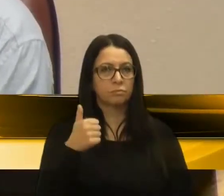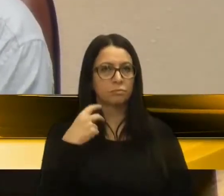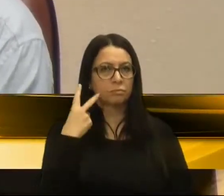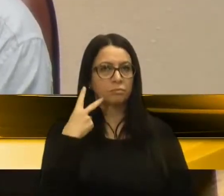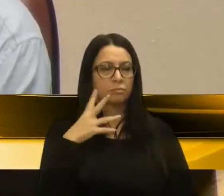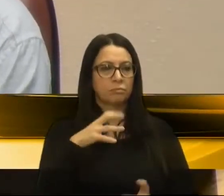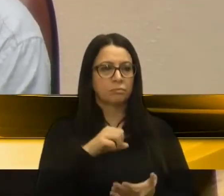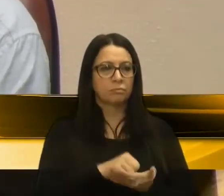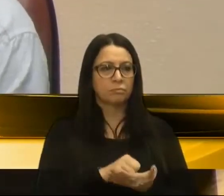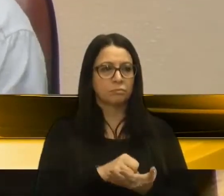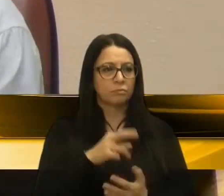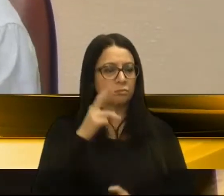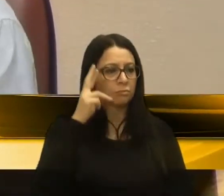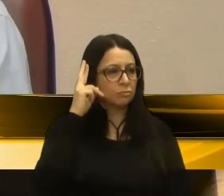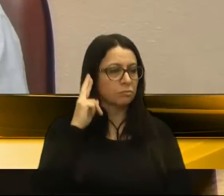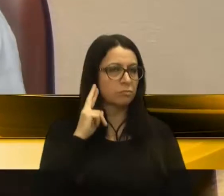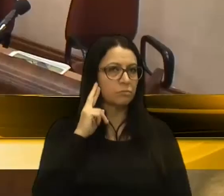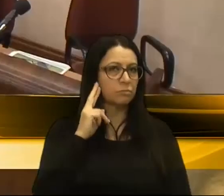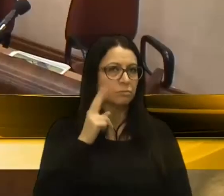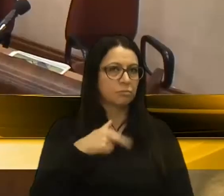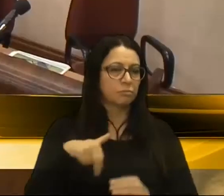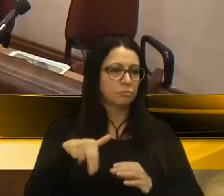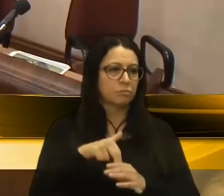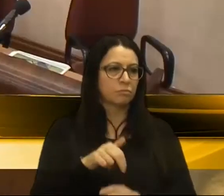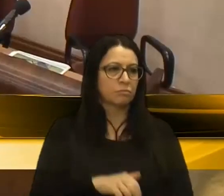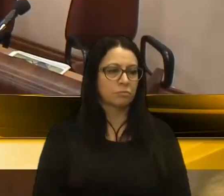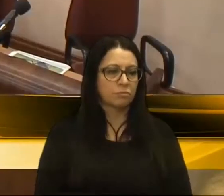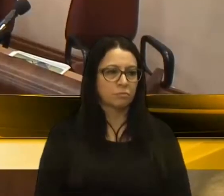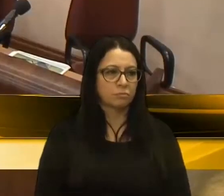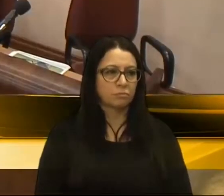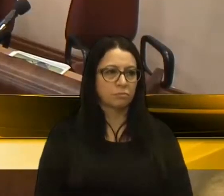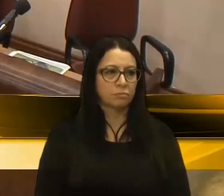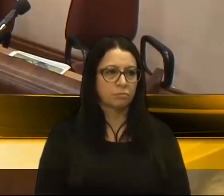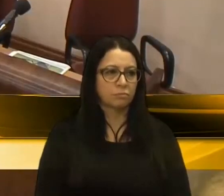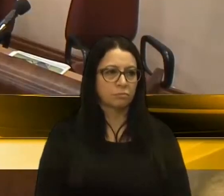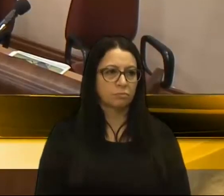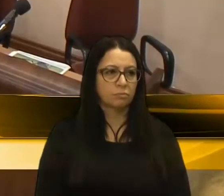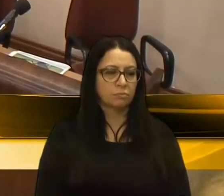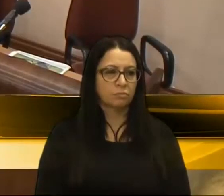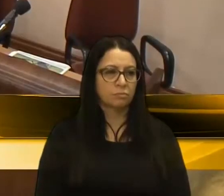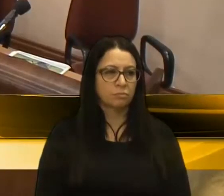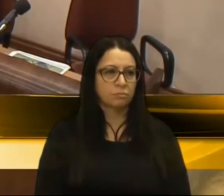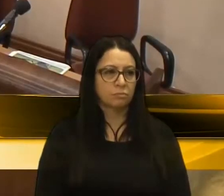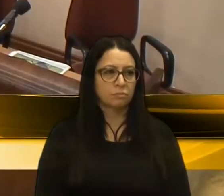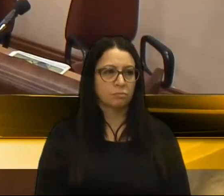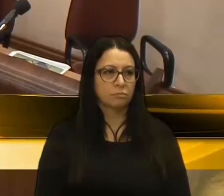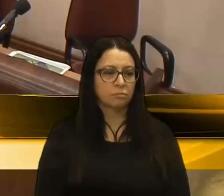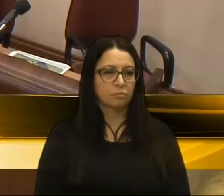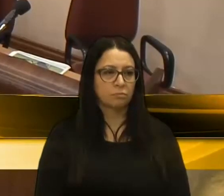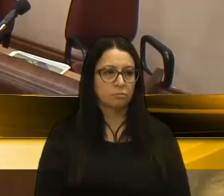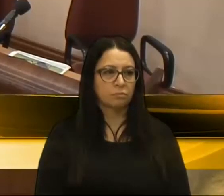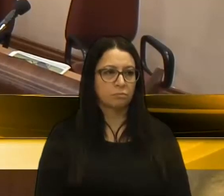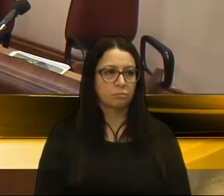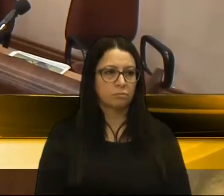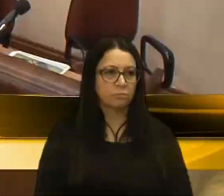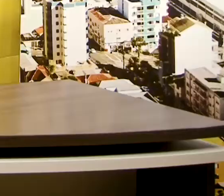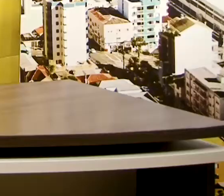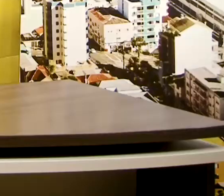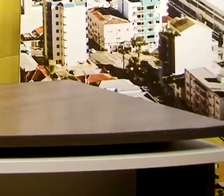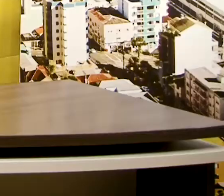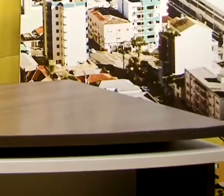Câmara, vereador Flávio Cassina, promulgar o texto, tornando lei municipal, também no prazo de 2